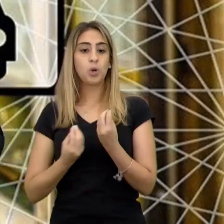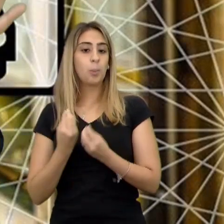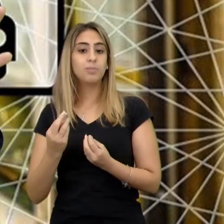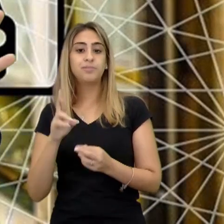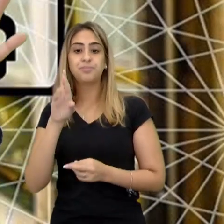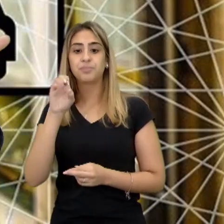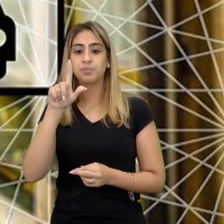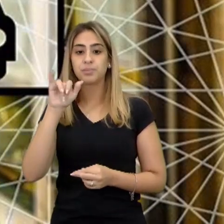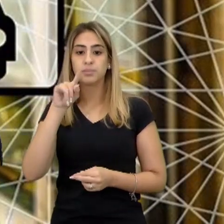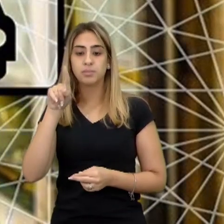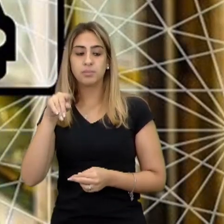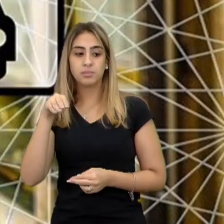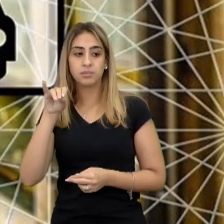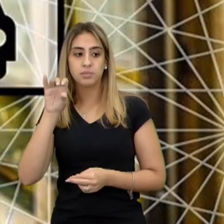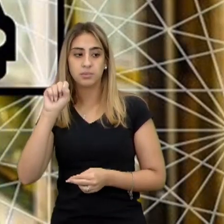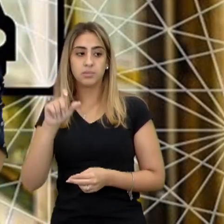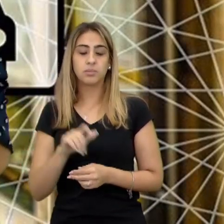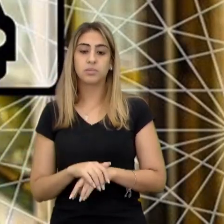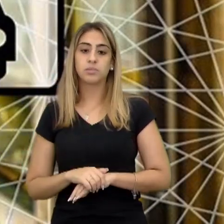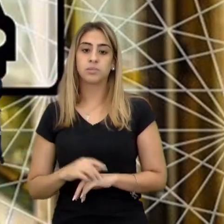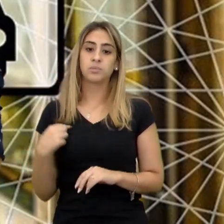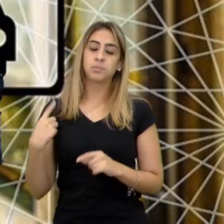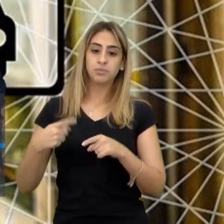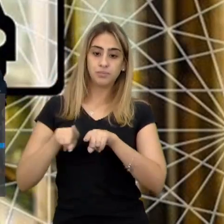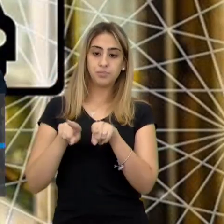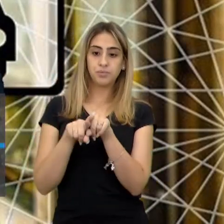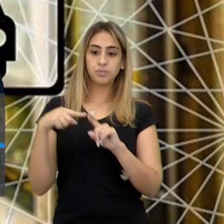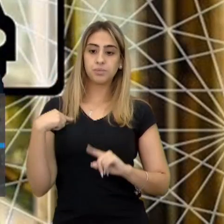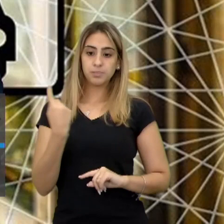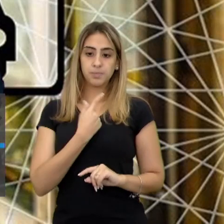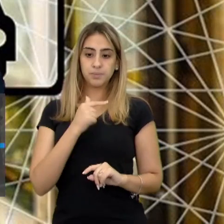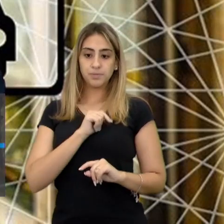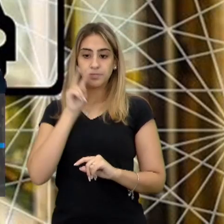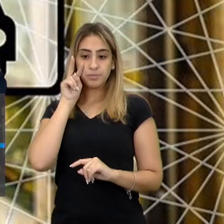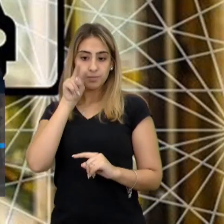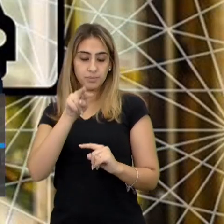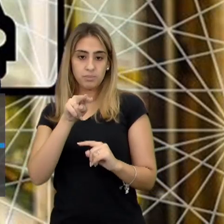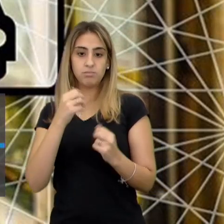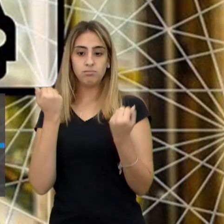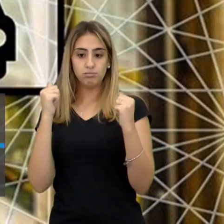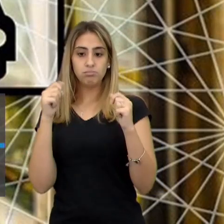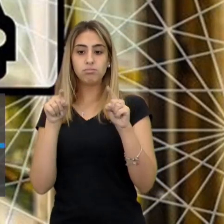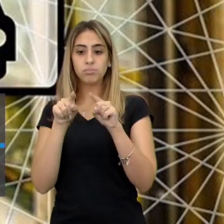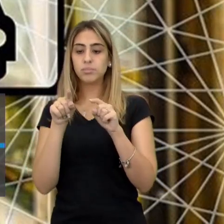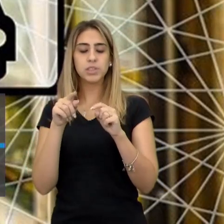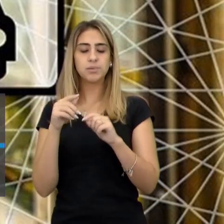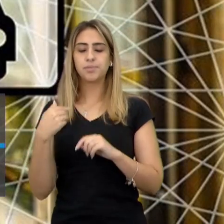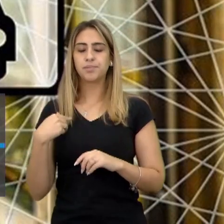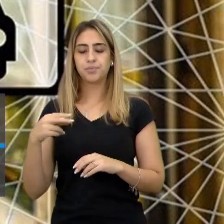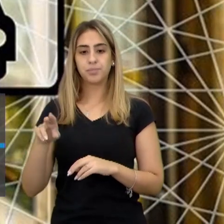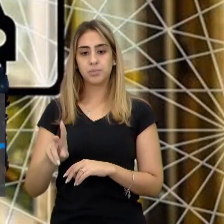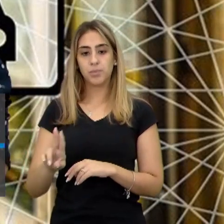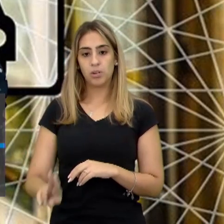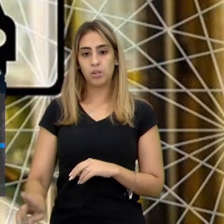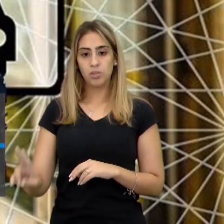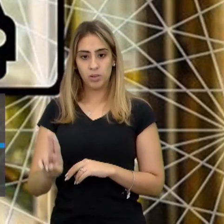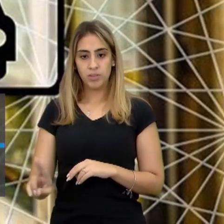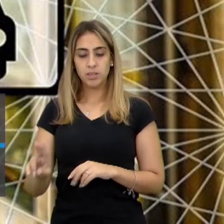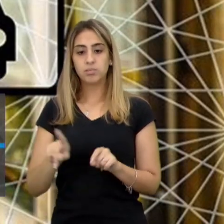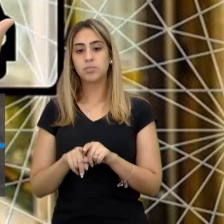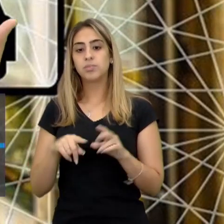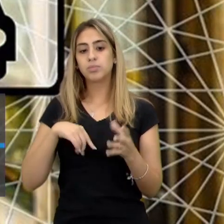o subjetivo é outra vertente. Mas também a gente tem, com a visão acadêmica, avaliar dentro do contexto